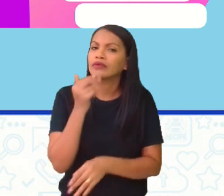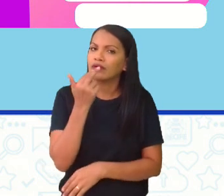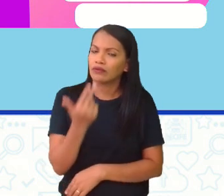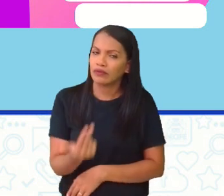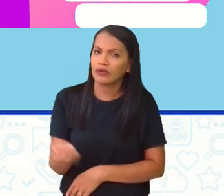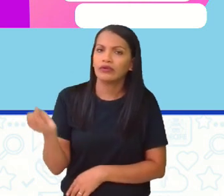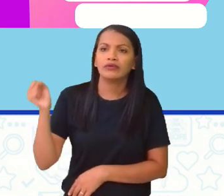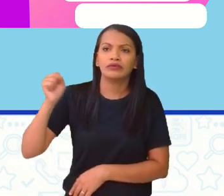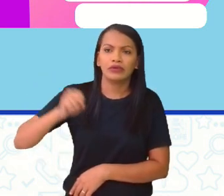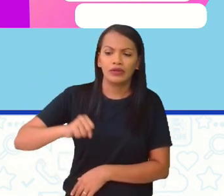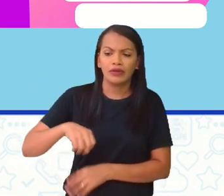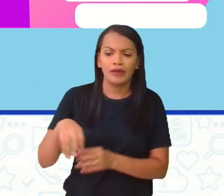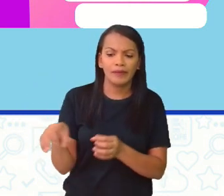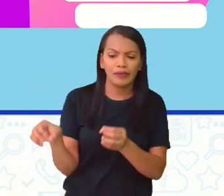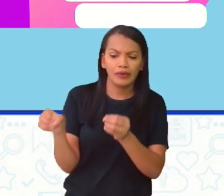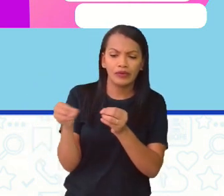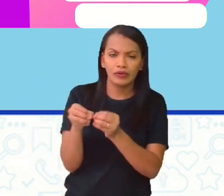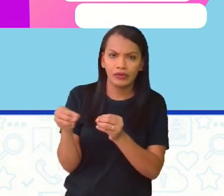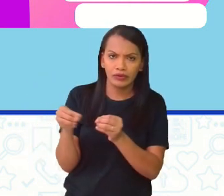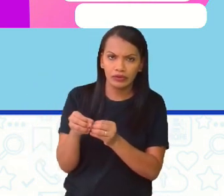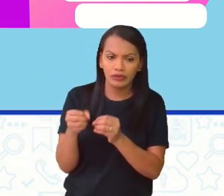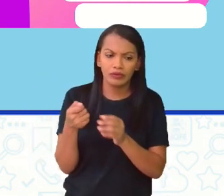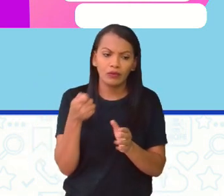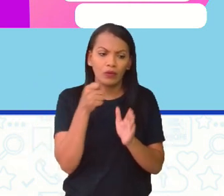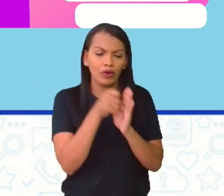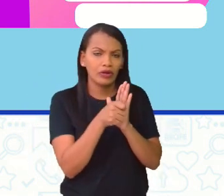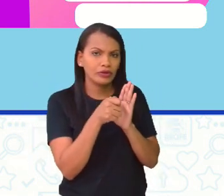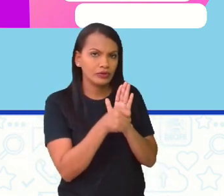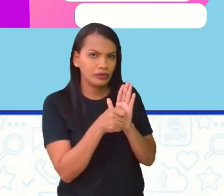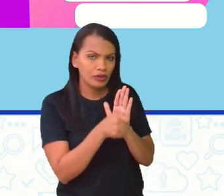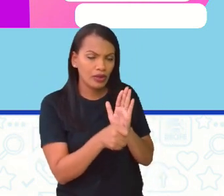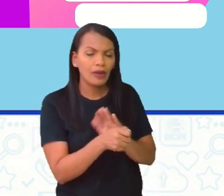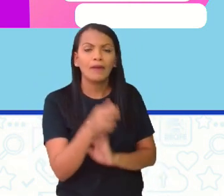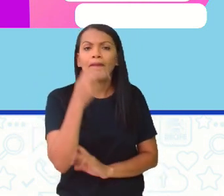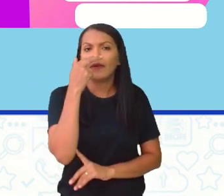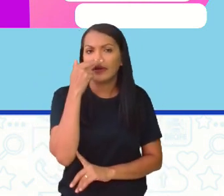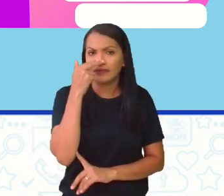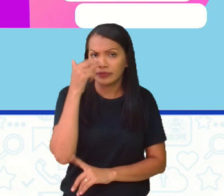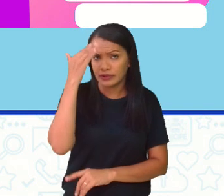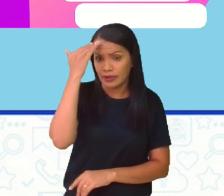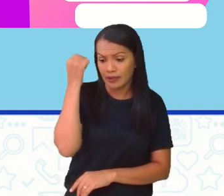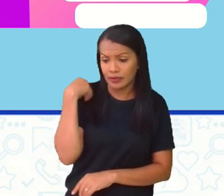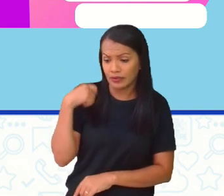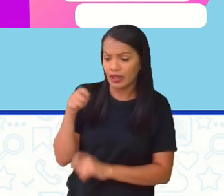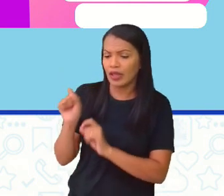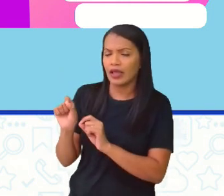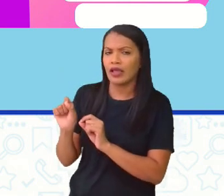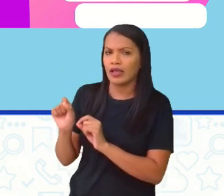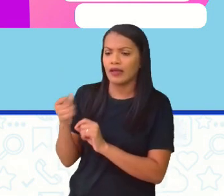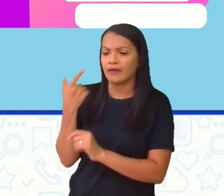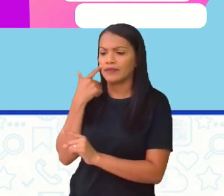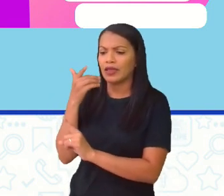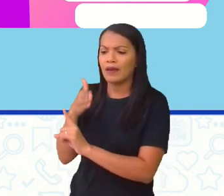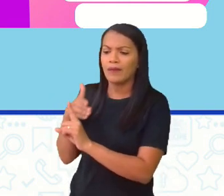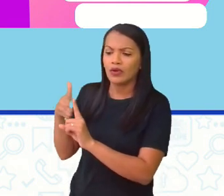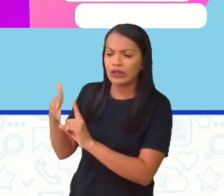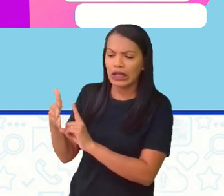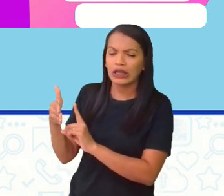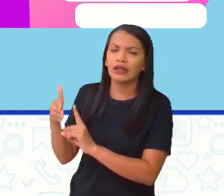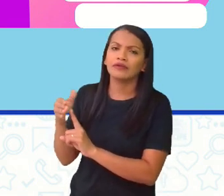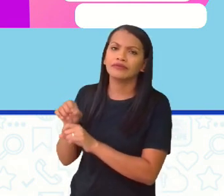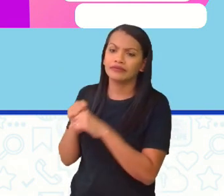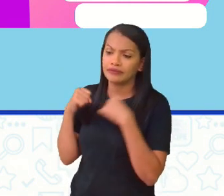certa proximidade com a escrita, mesmo sabendo que a modalidade usada nos